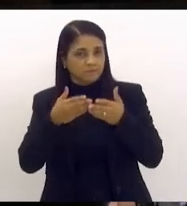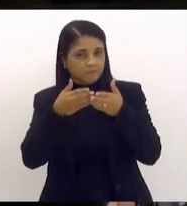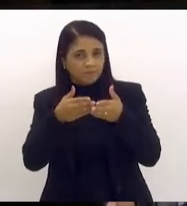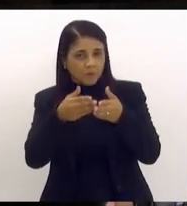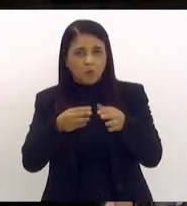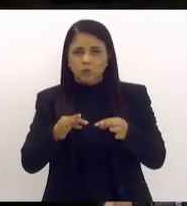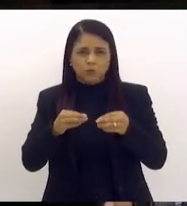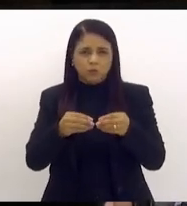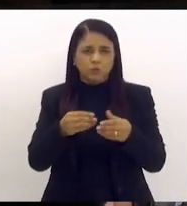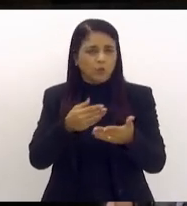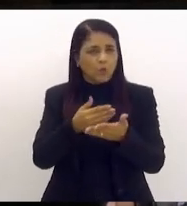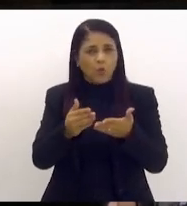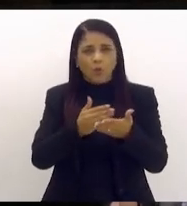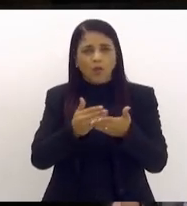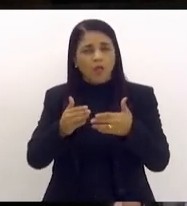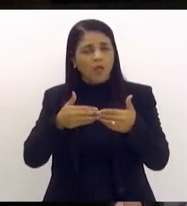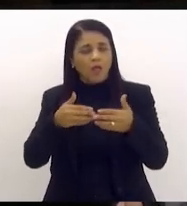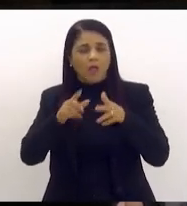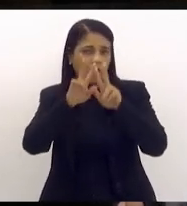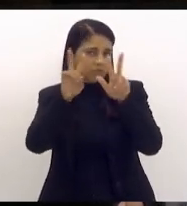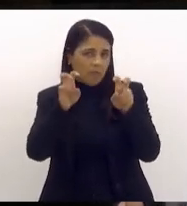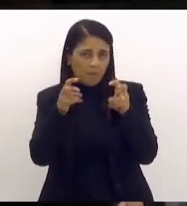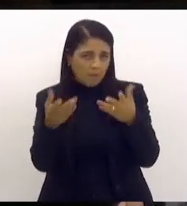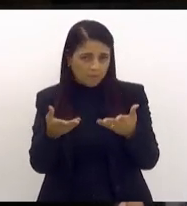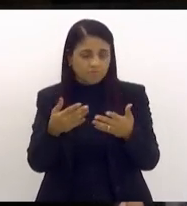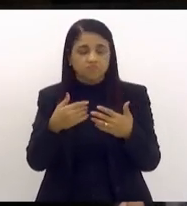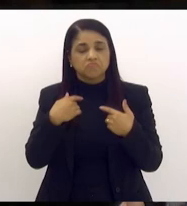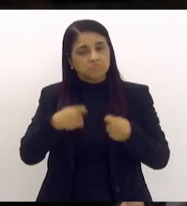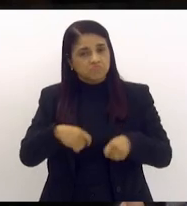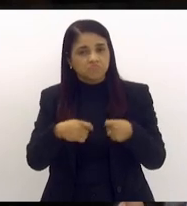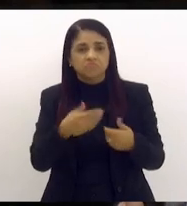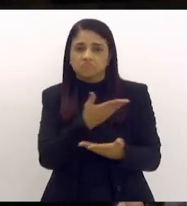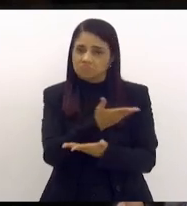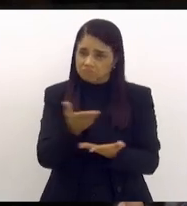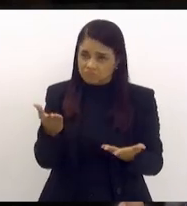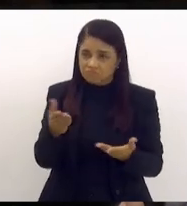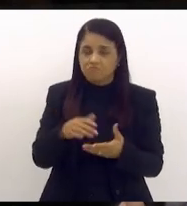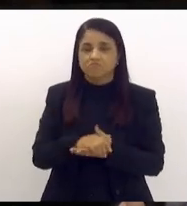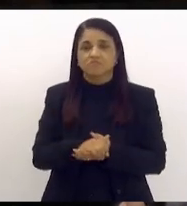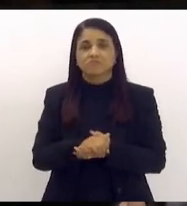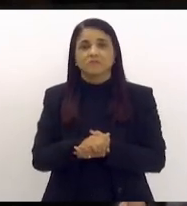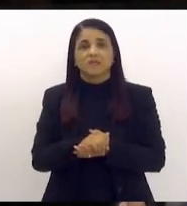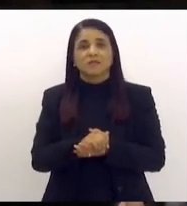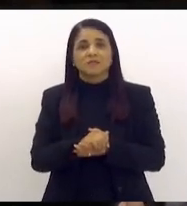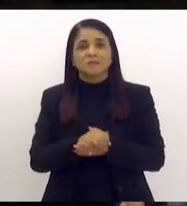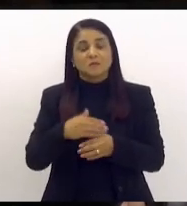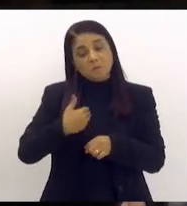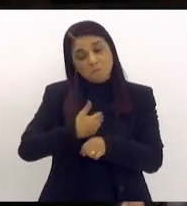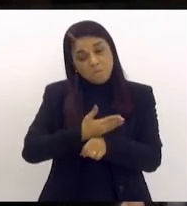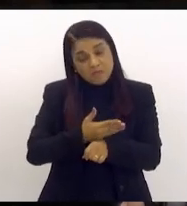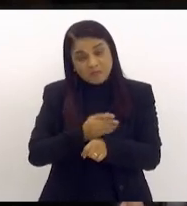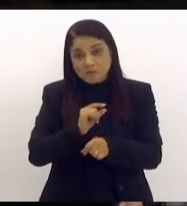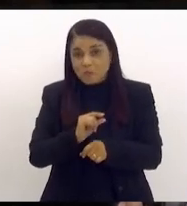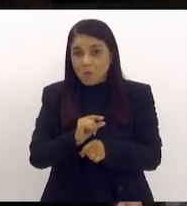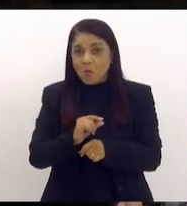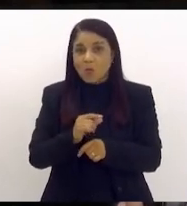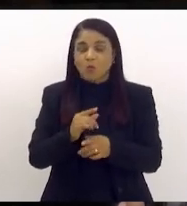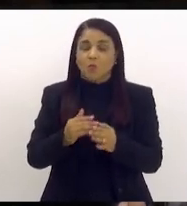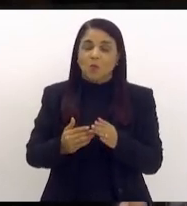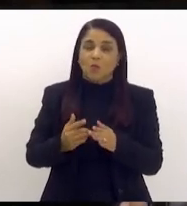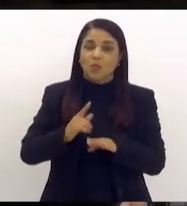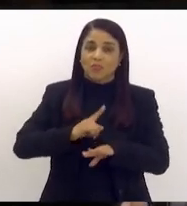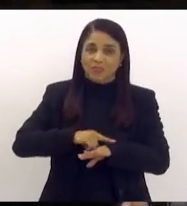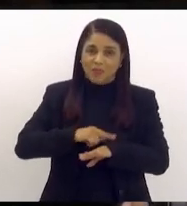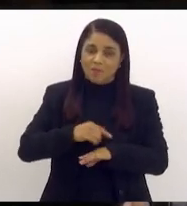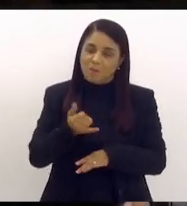tratado na necessidade de vossas senhorias então eu espero não ter ultrapassado muito do meu tempo peço perdão se assim